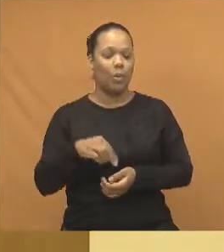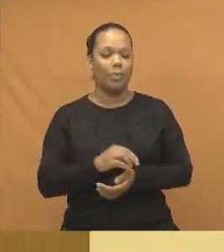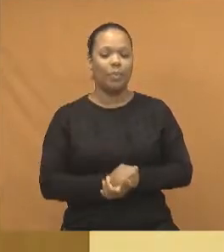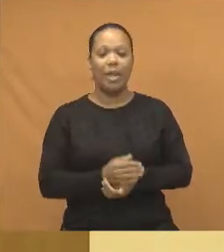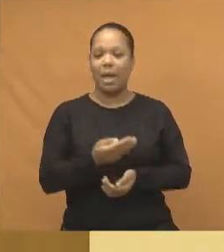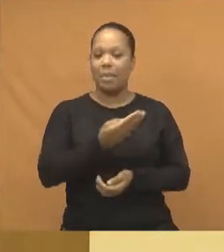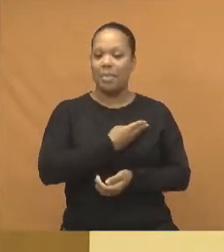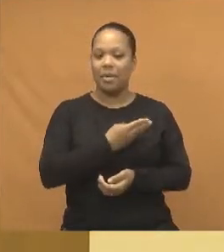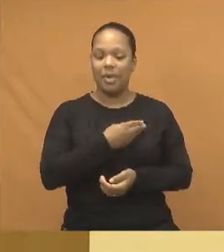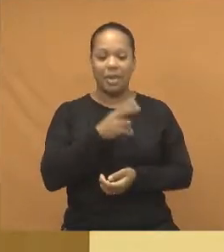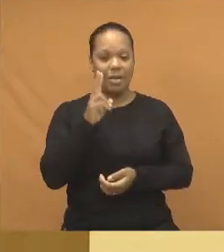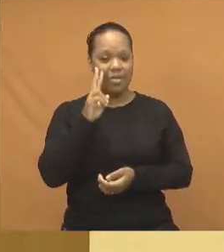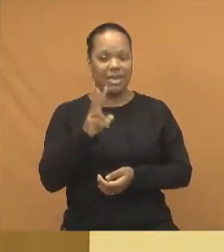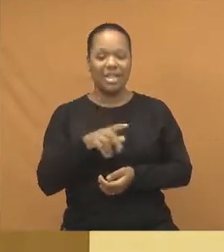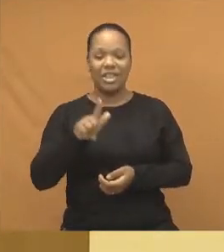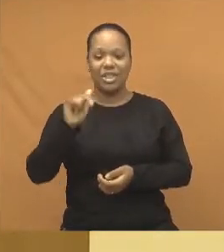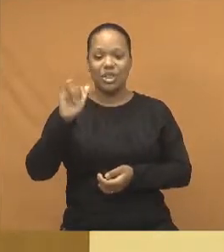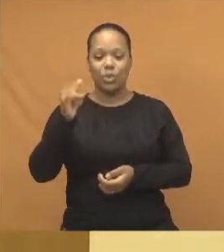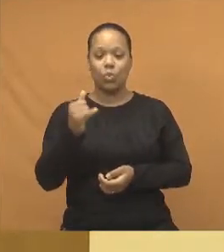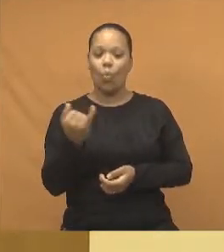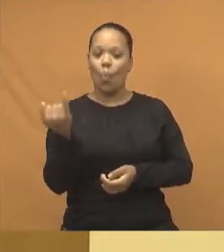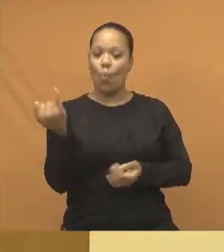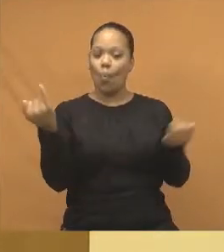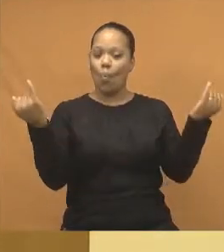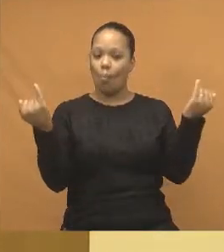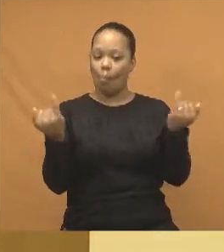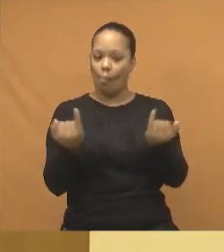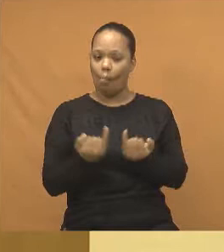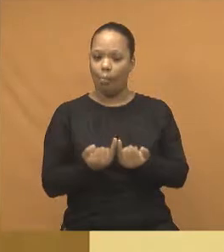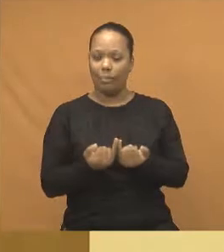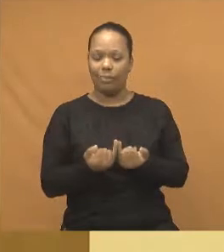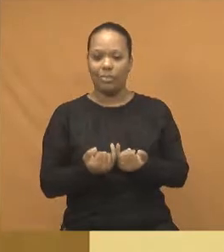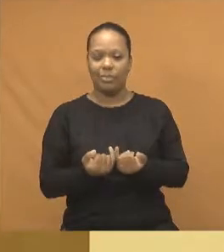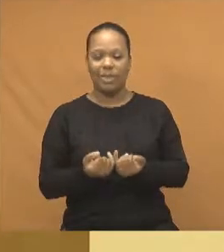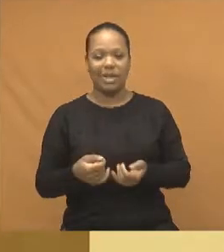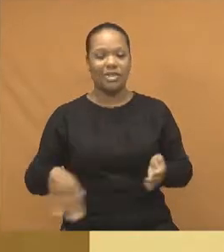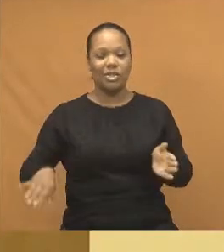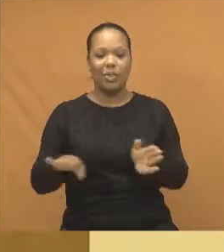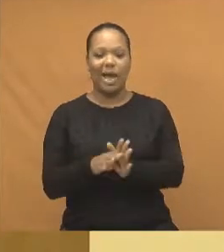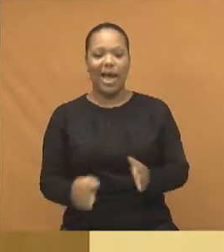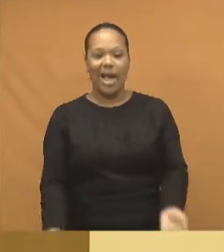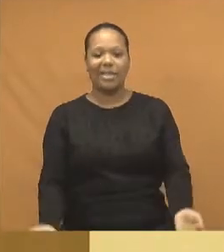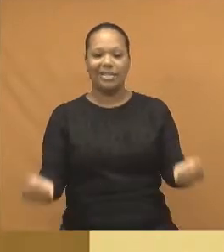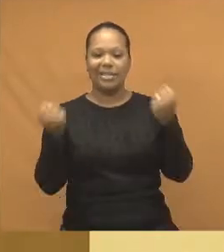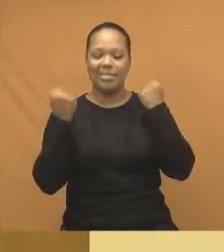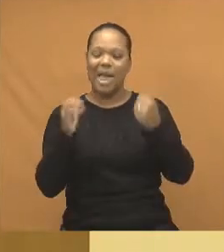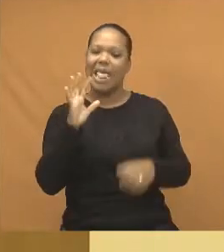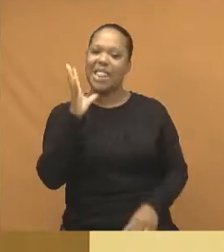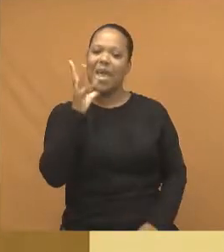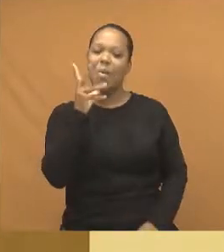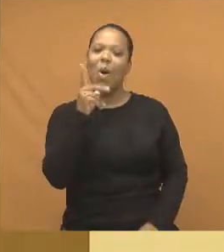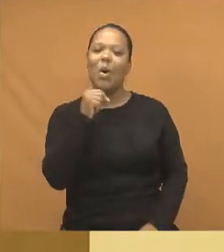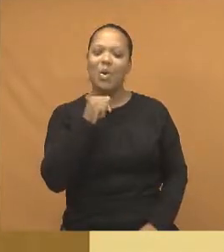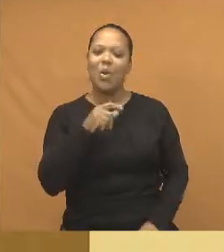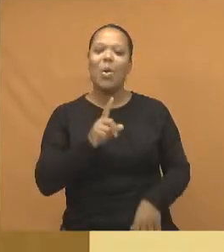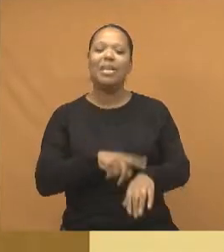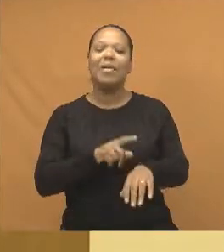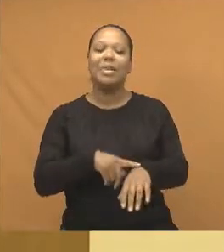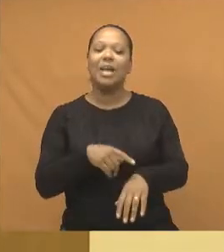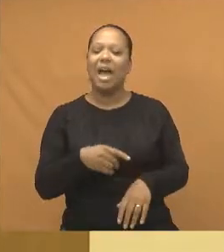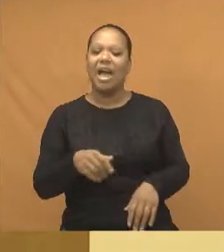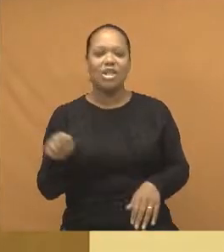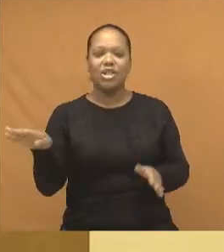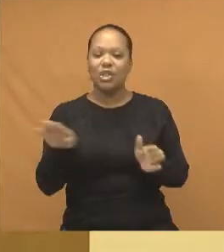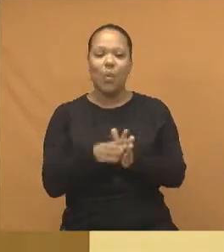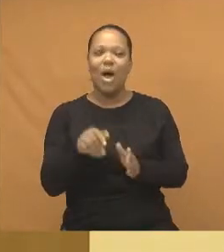aqui. Gilson estava até mais magro, viu, Gilson? Chegou à academia ao ar livre lá, quanto tempo demorou? Isso, não chegou